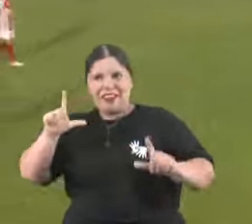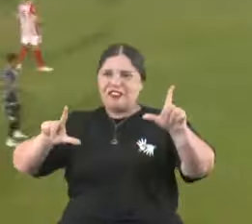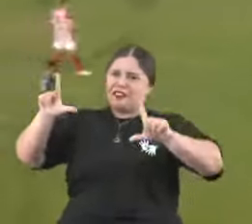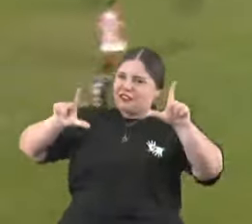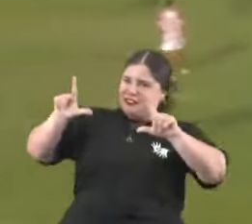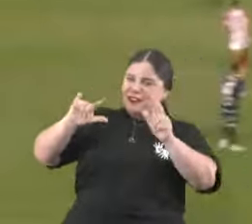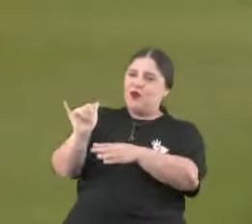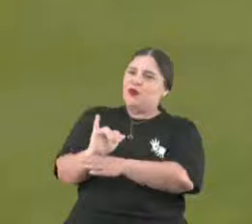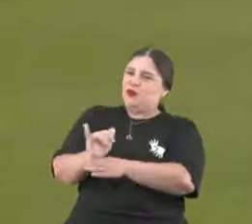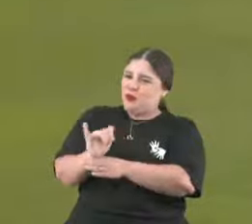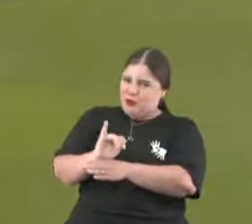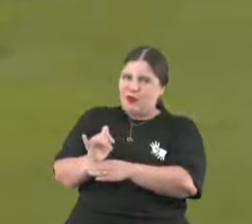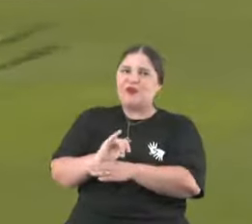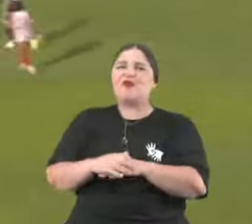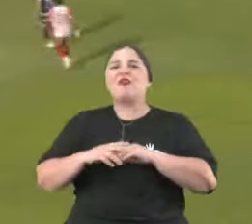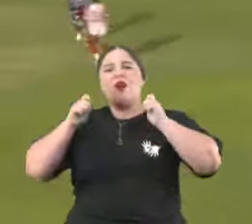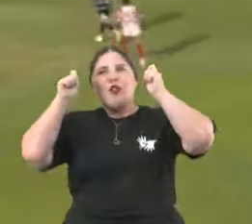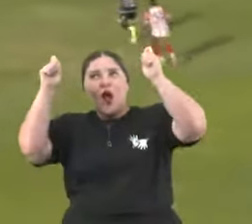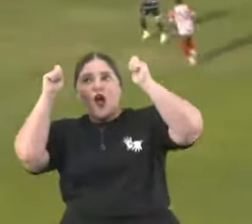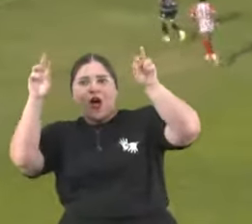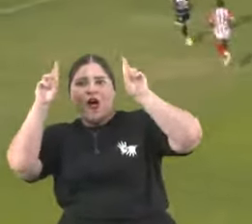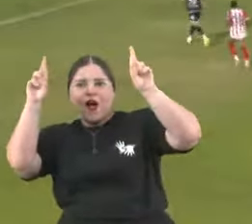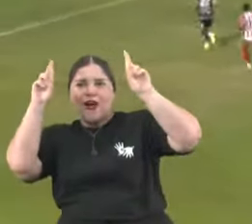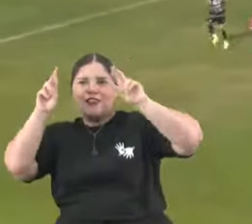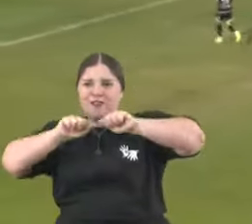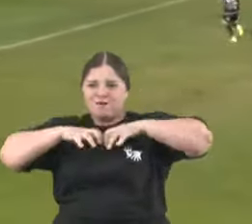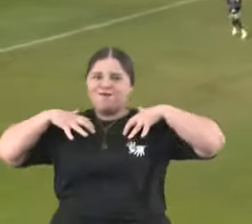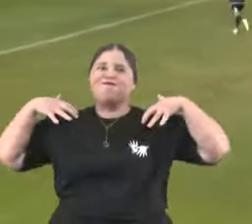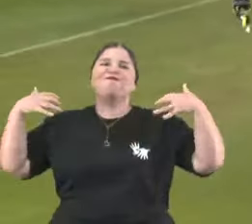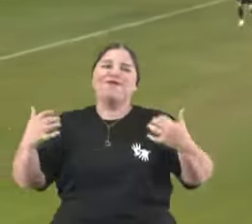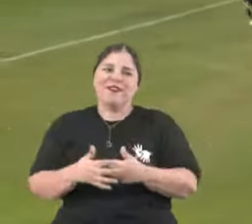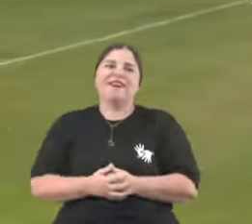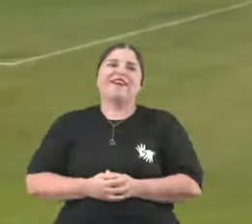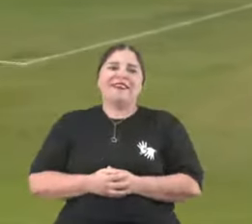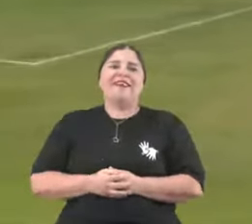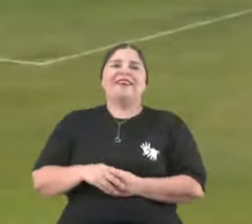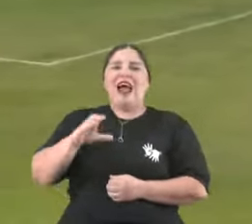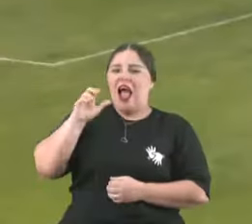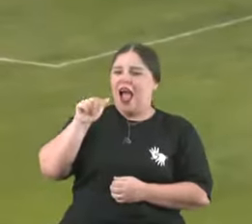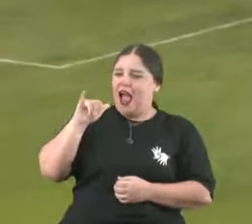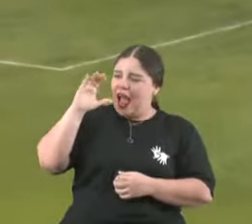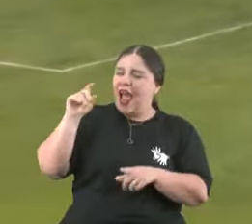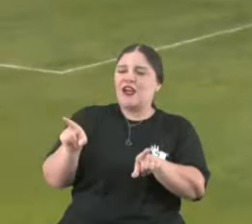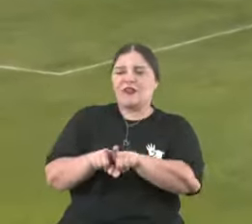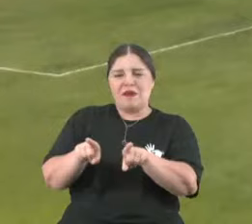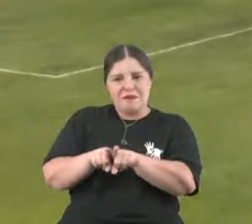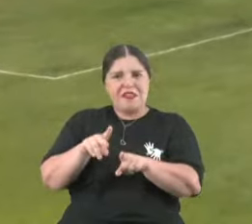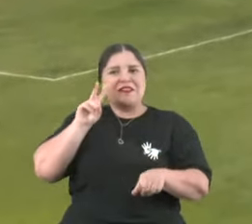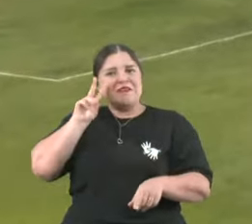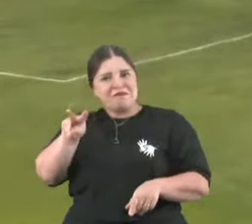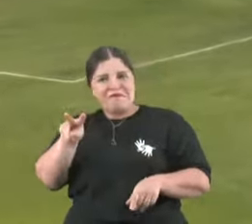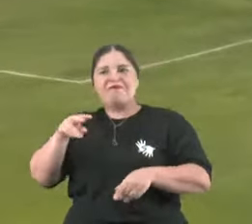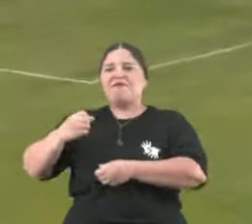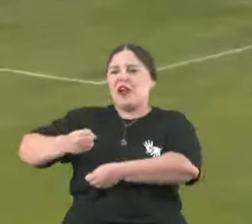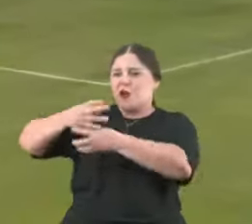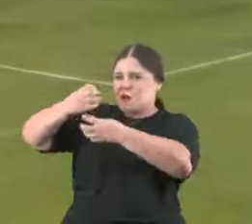Torcendo pro Galo. Carlos Diego, aquele abraço. Nosso querido Diego.